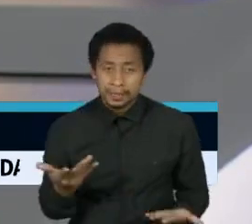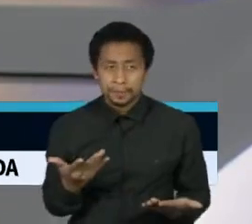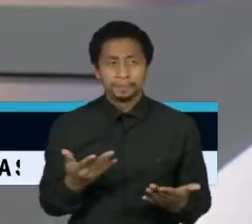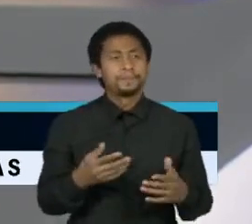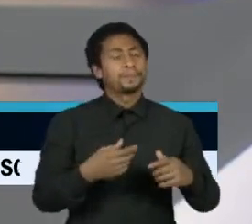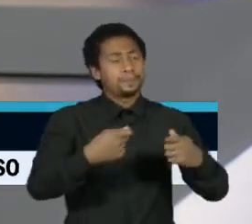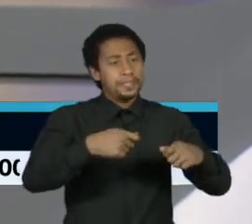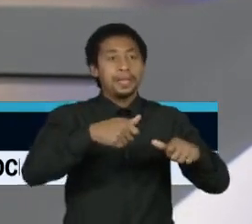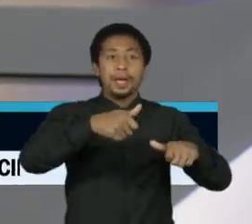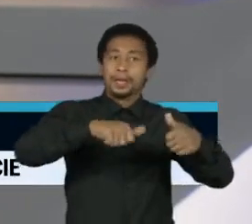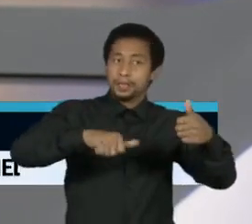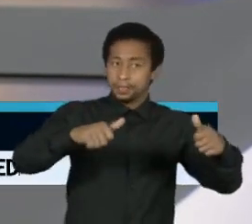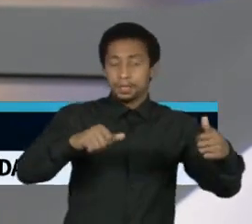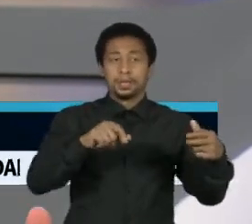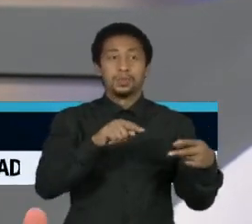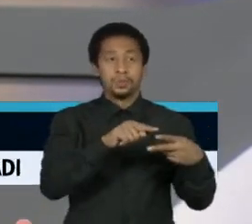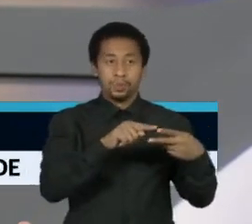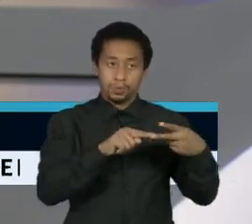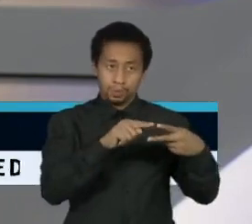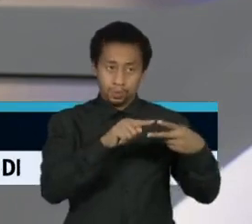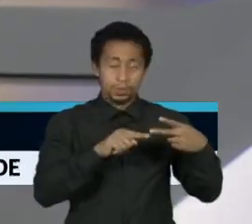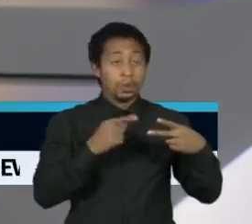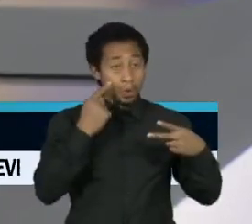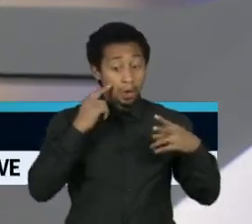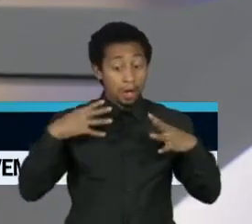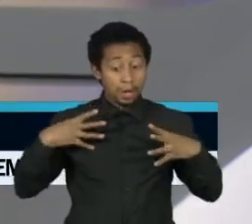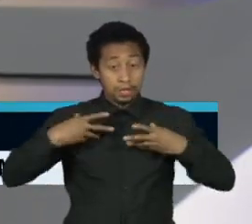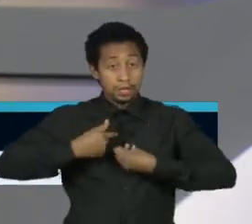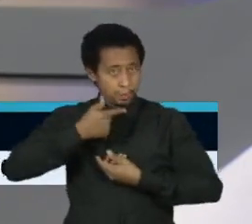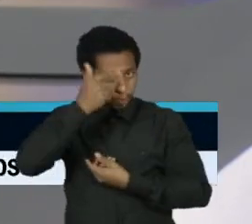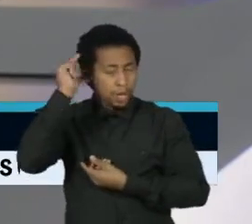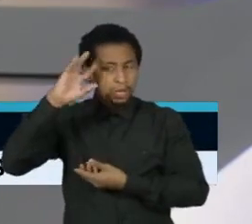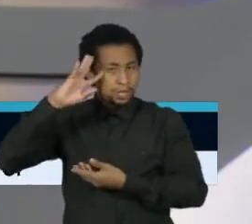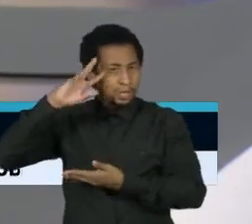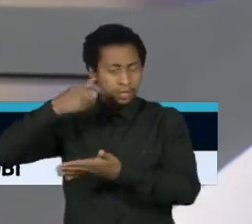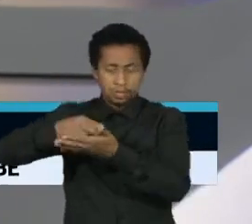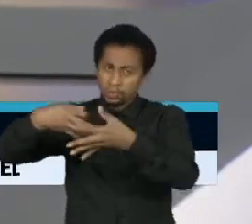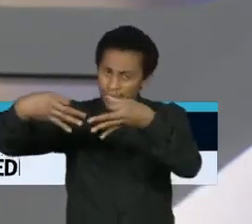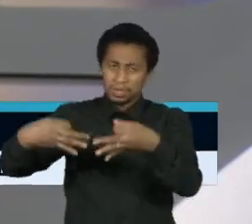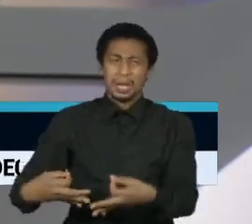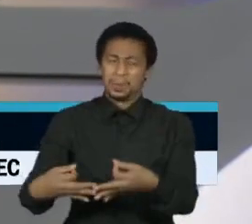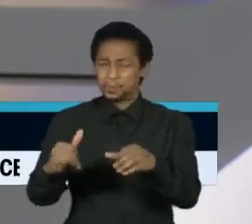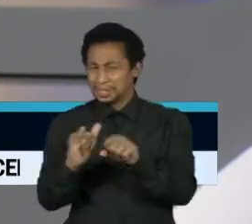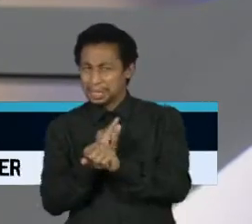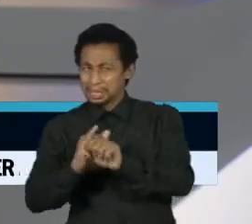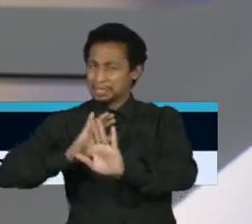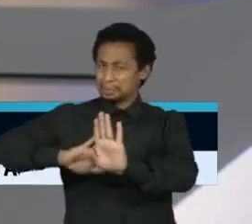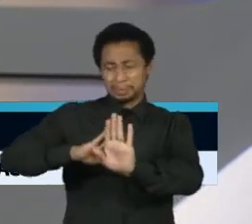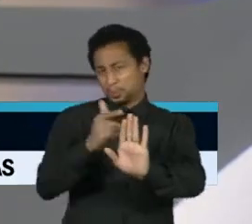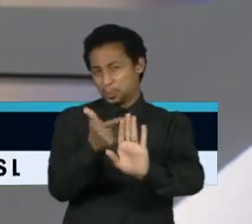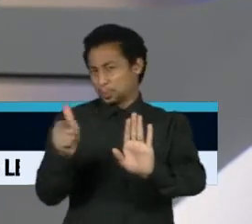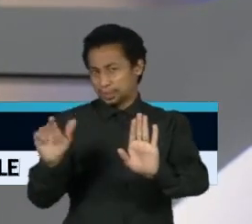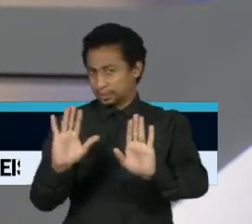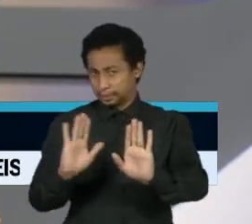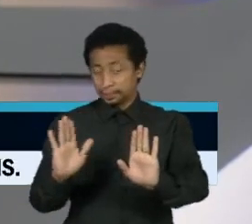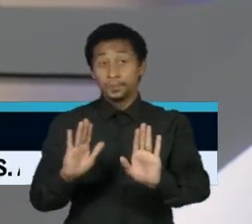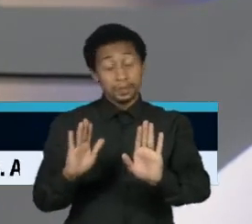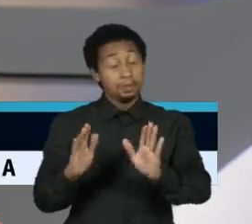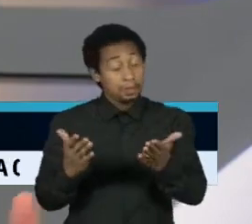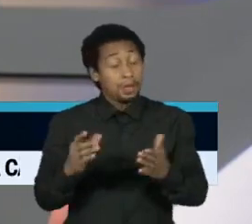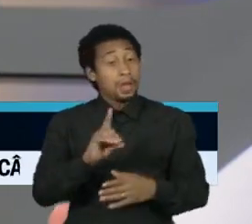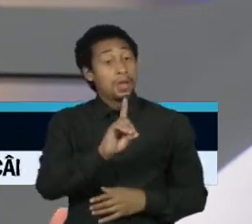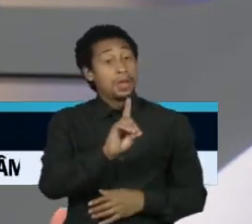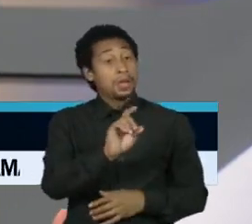o Alexandre de Moraes, ele acerta, eu não acredito que não houve armadilha, porque o Daniel Silveira, de fato, ele desrespeitou uma decisão judicial. Ele